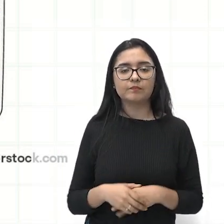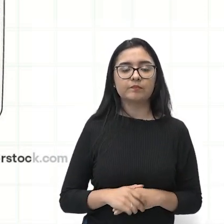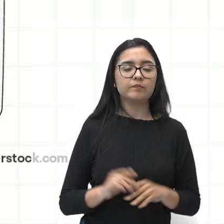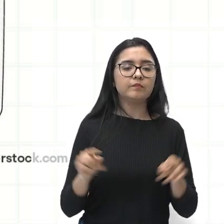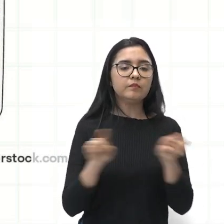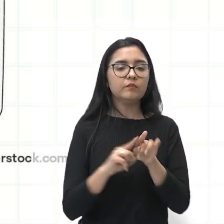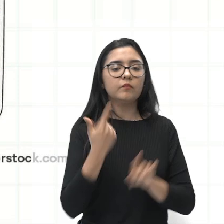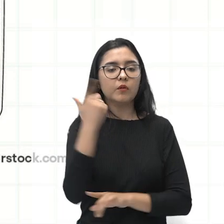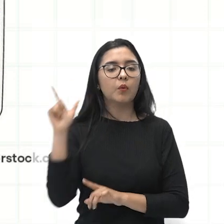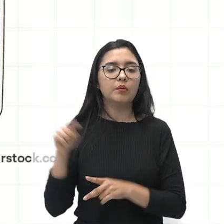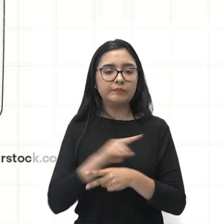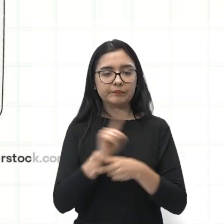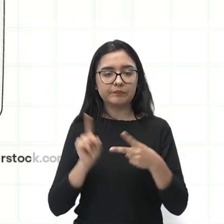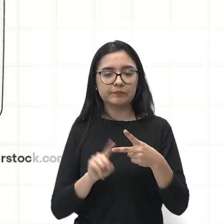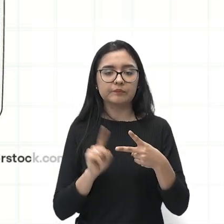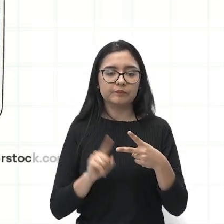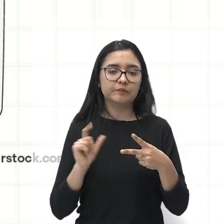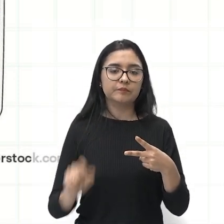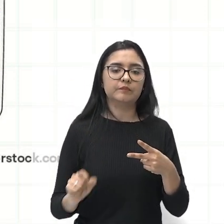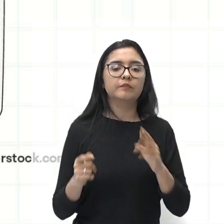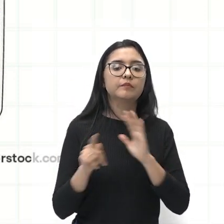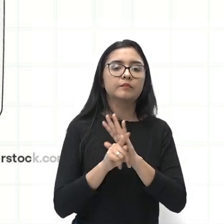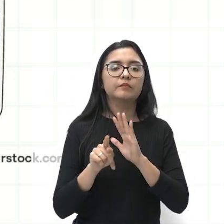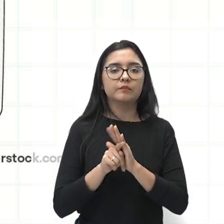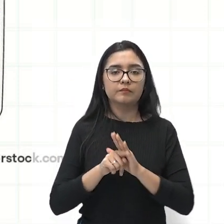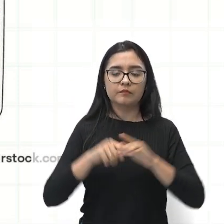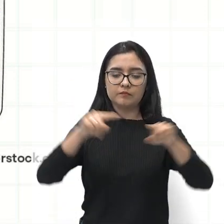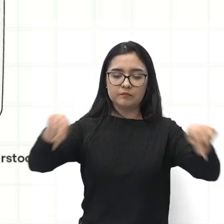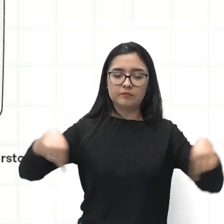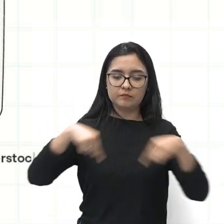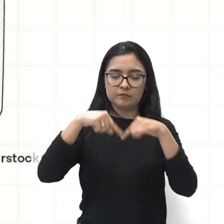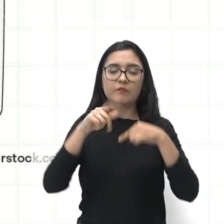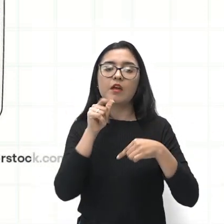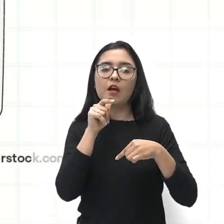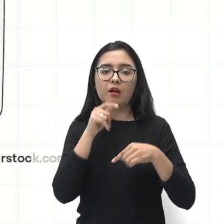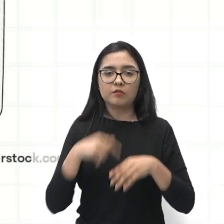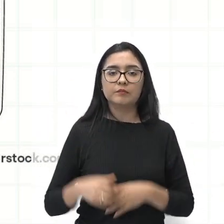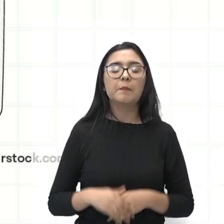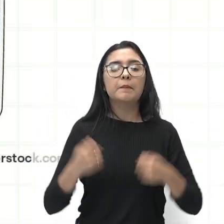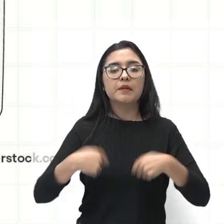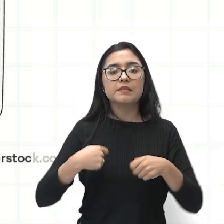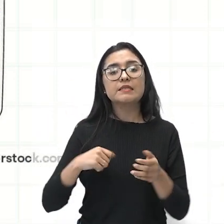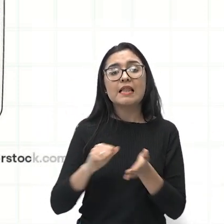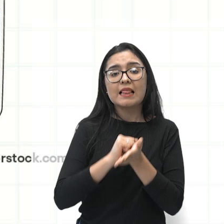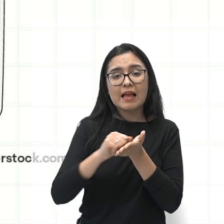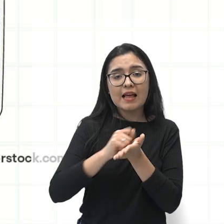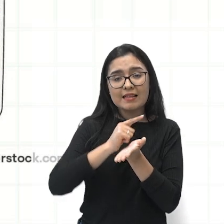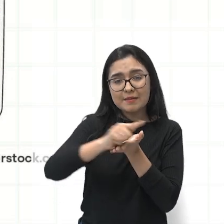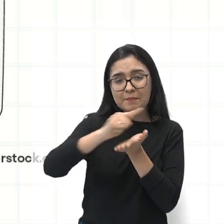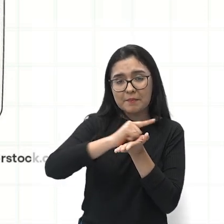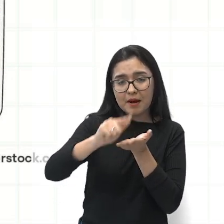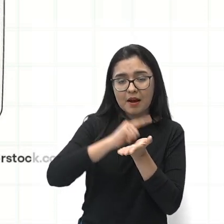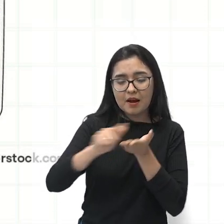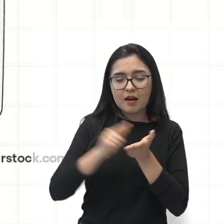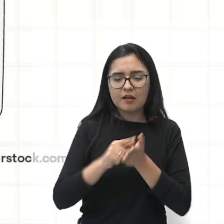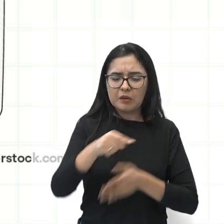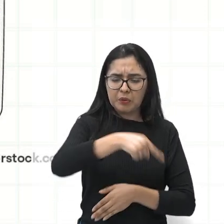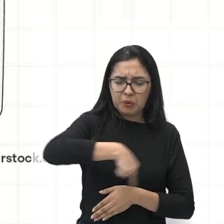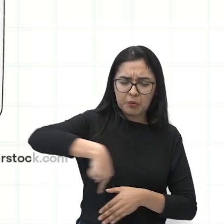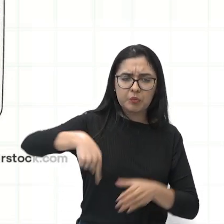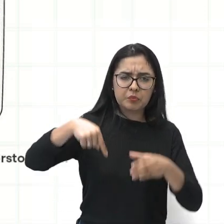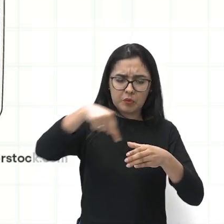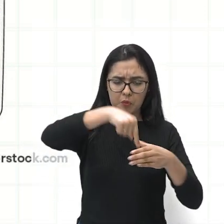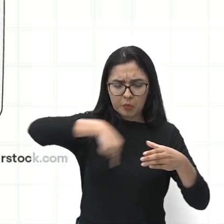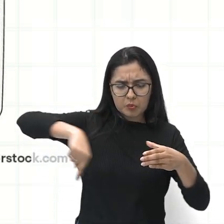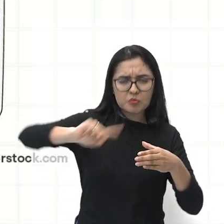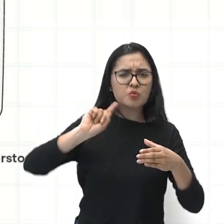E outro processo que você observa na própria caixa d'água de casa. Quando precisa lavar, você olha, está lá o fundo